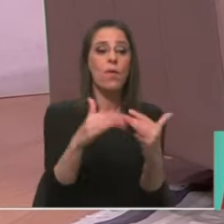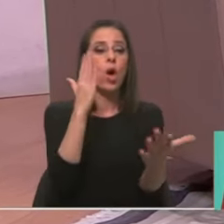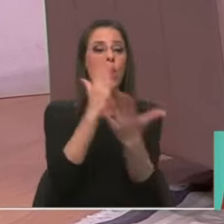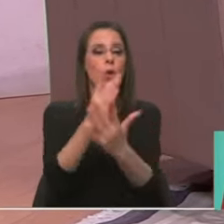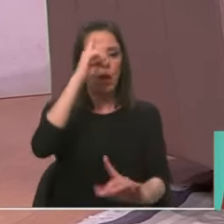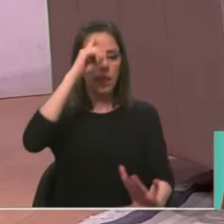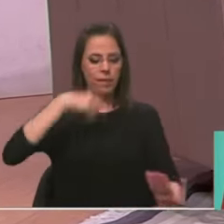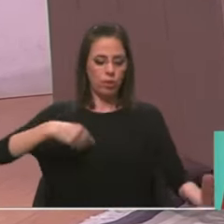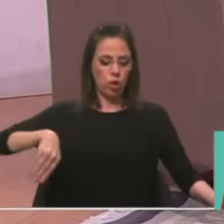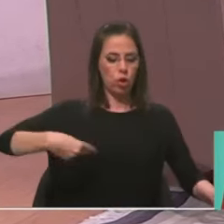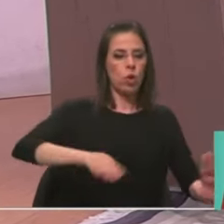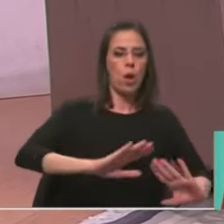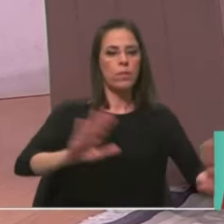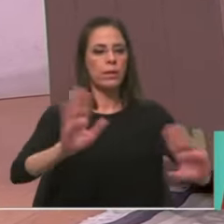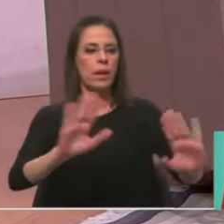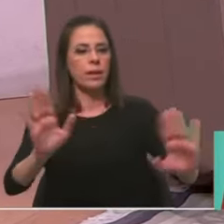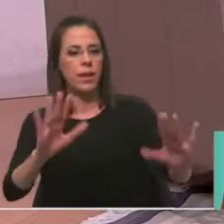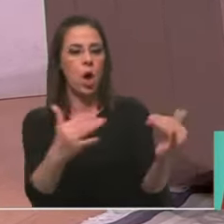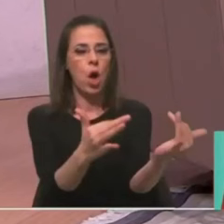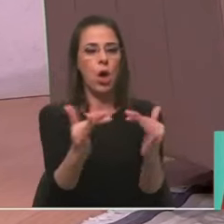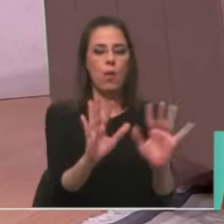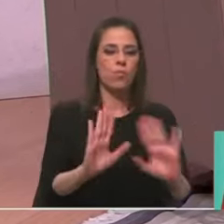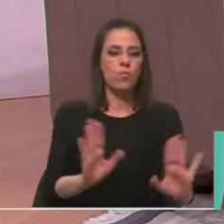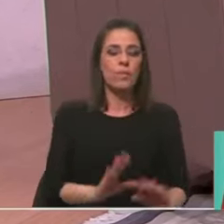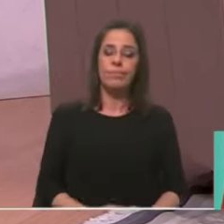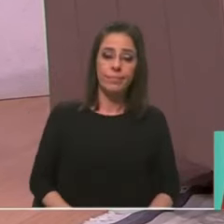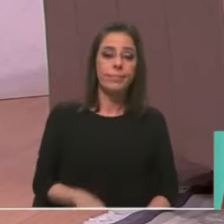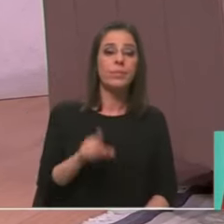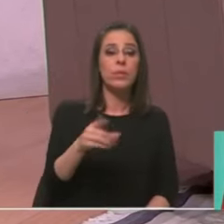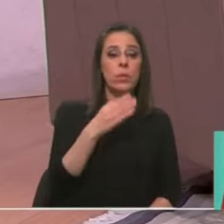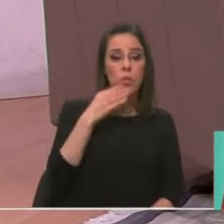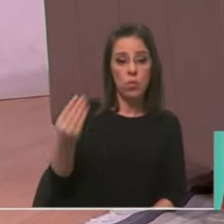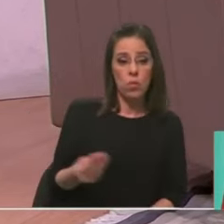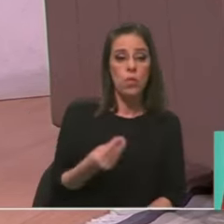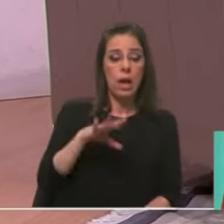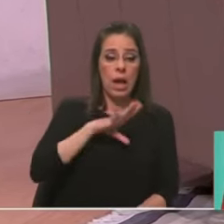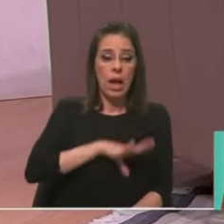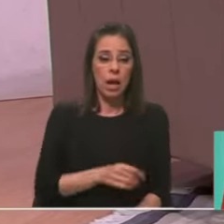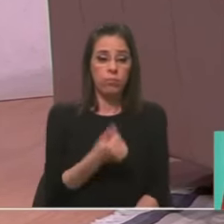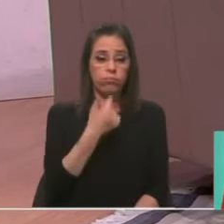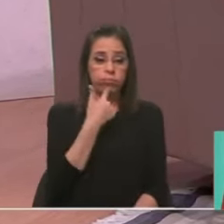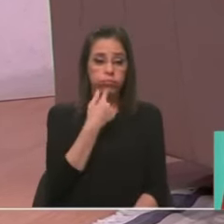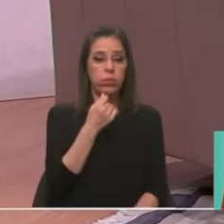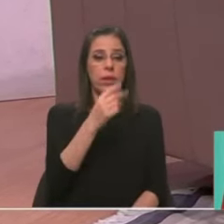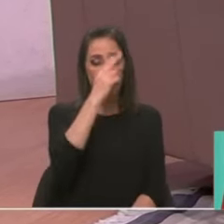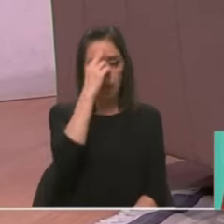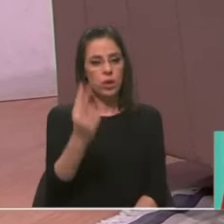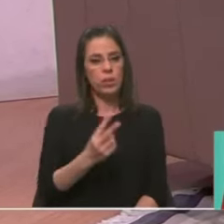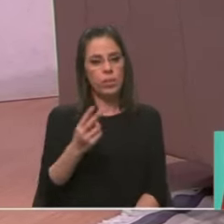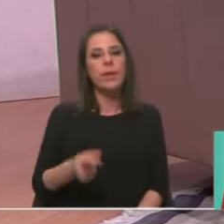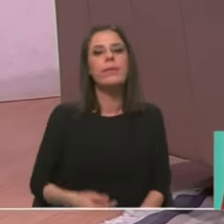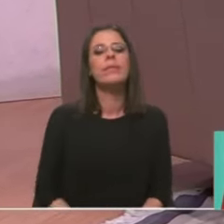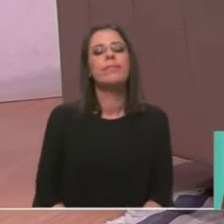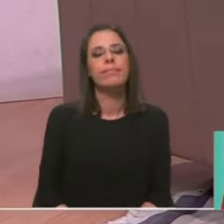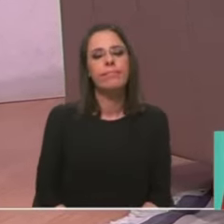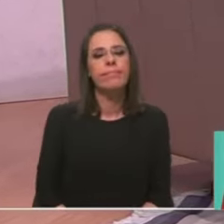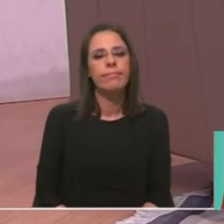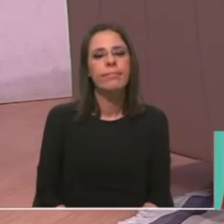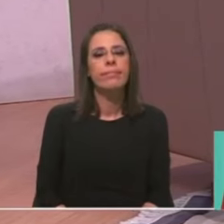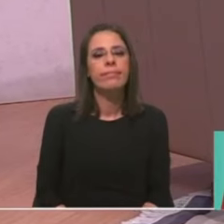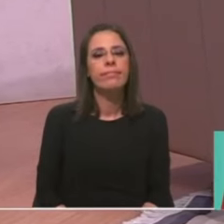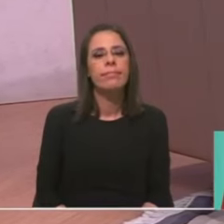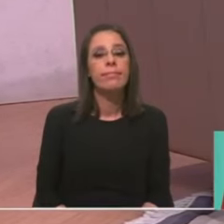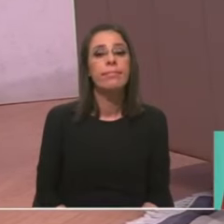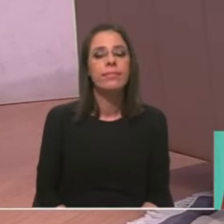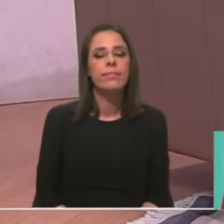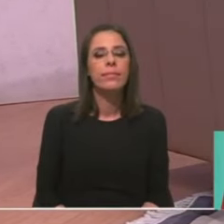saber jogar. Não é só dentro do campo. Porque o Fábio, muito novo, começou a ganhar muito, muito dinheiro e deslumbrou-se, foi? Sim, muito, muito, muito,